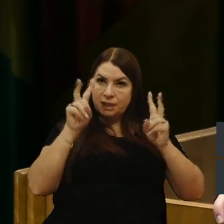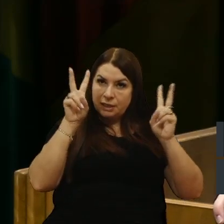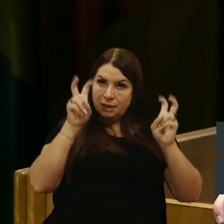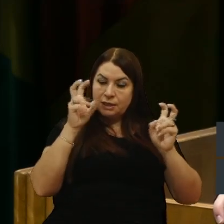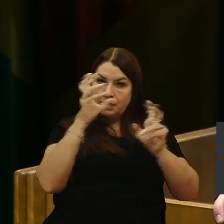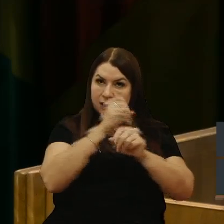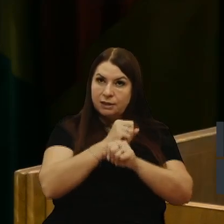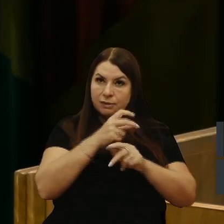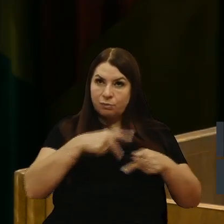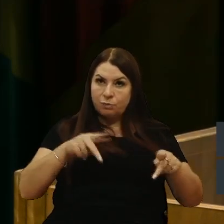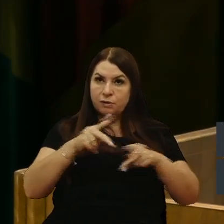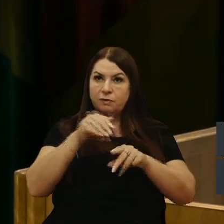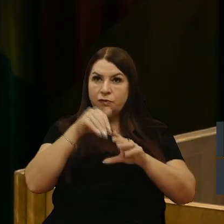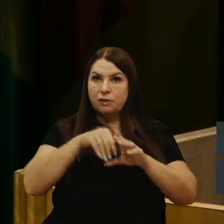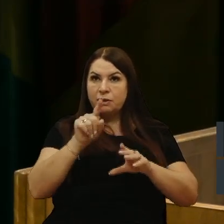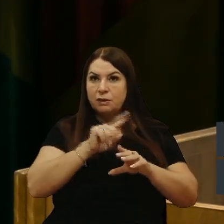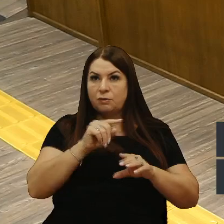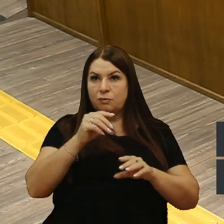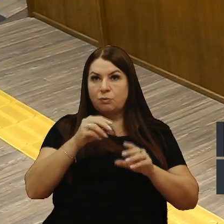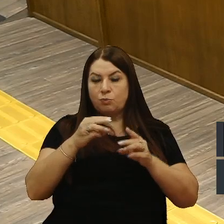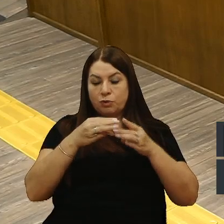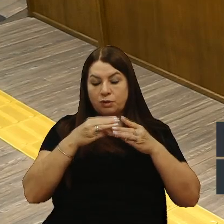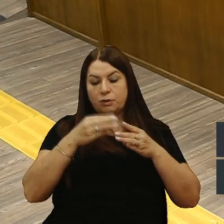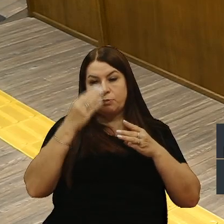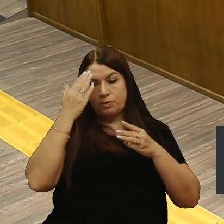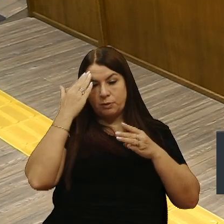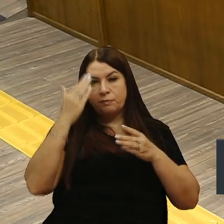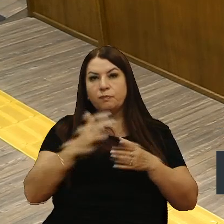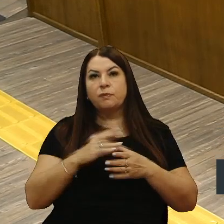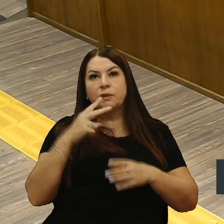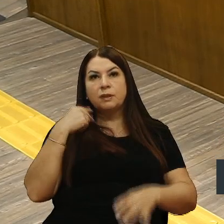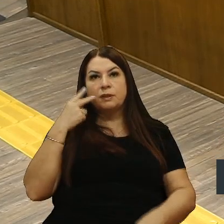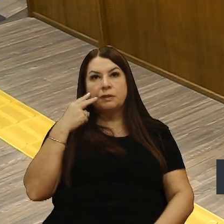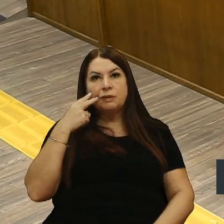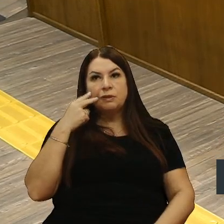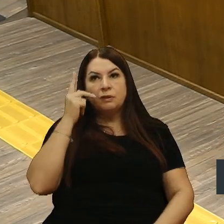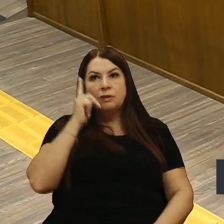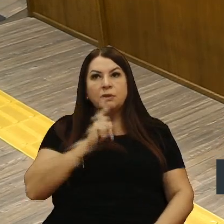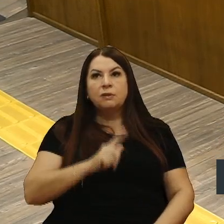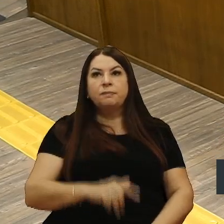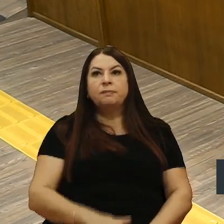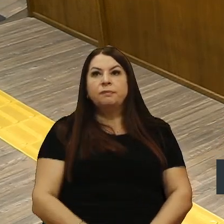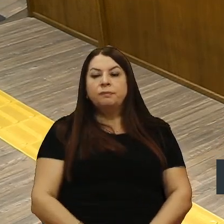dessa população, a votar não essa moção. Muito obrigado. Com a palavra, vereador Lucas Carinhato, da tribuna.